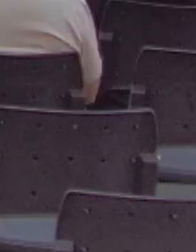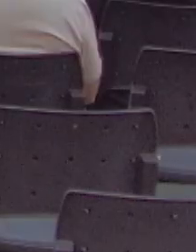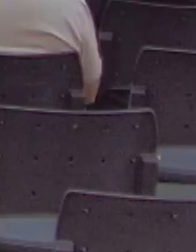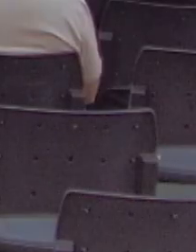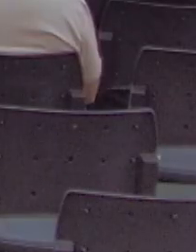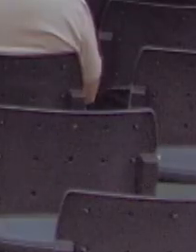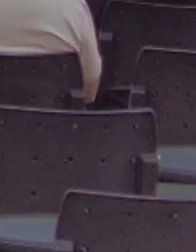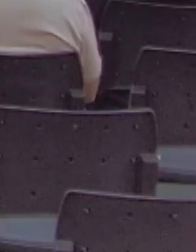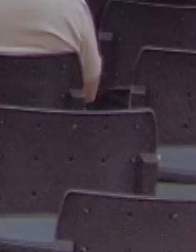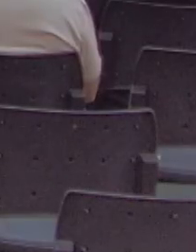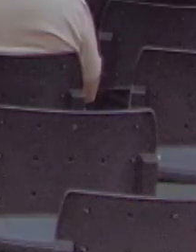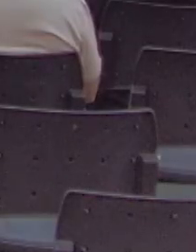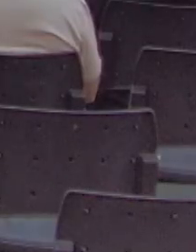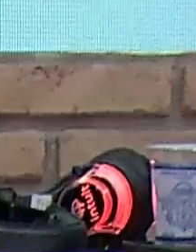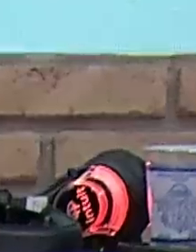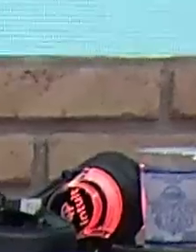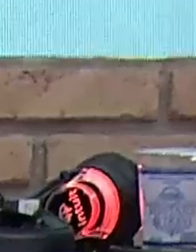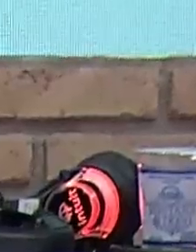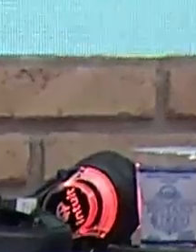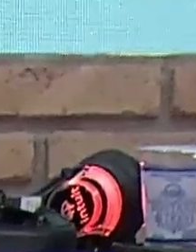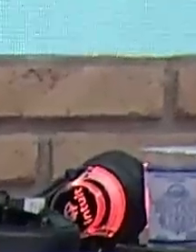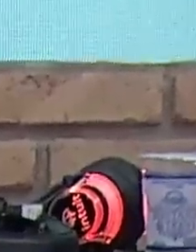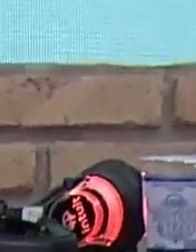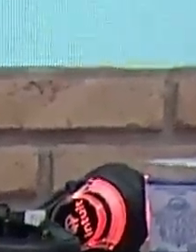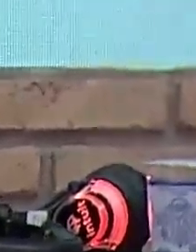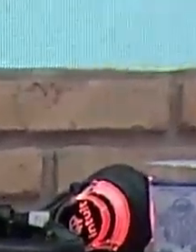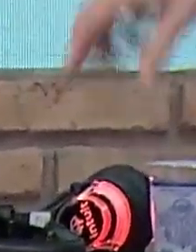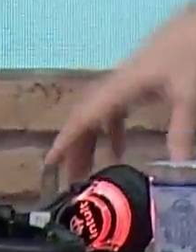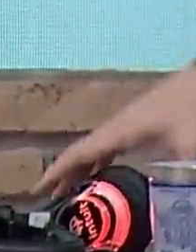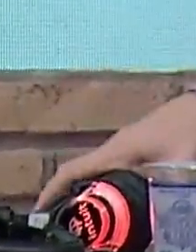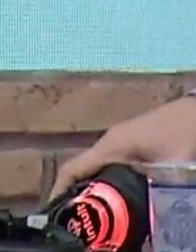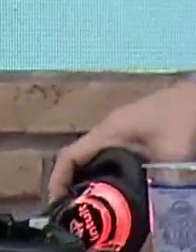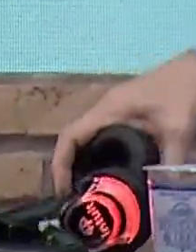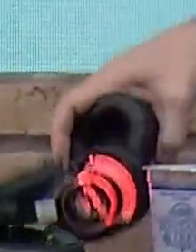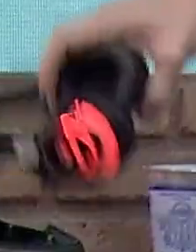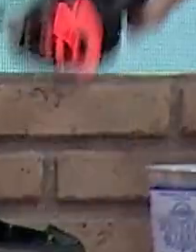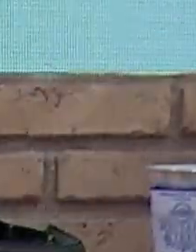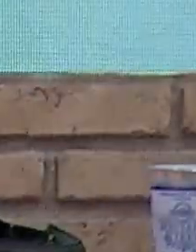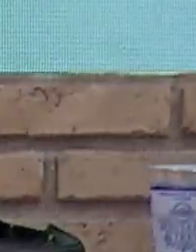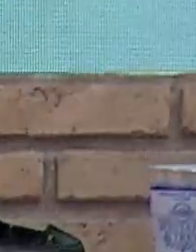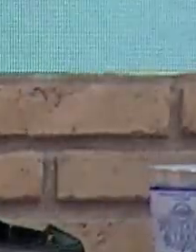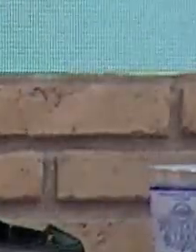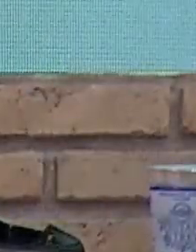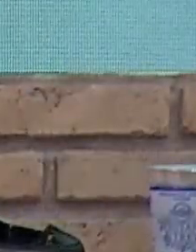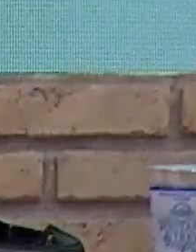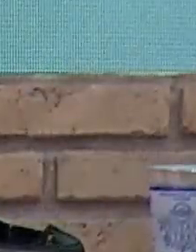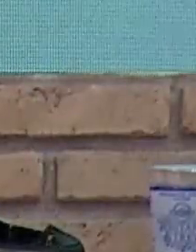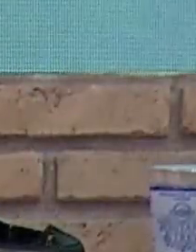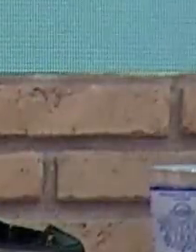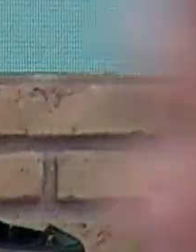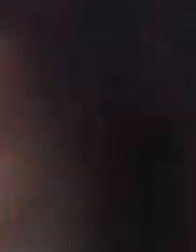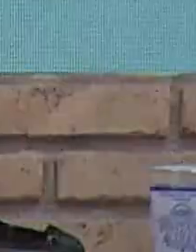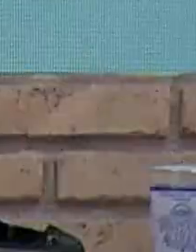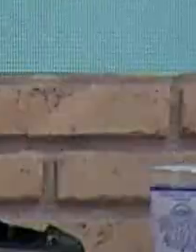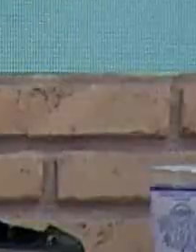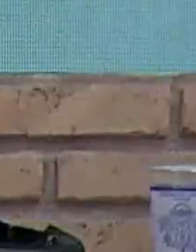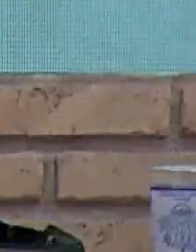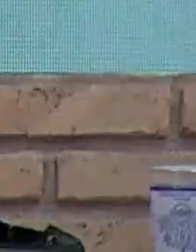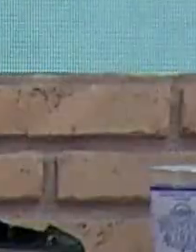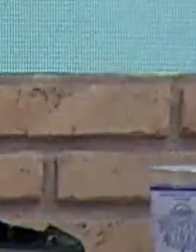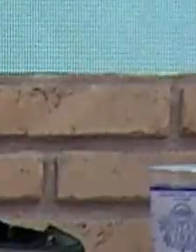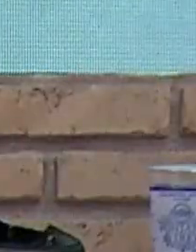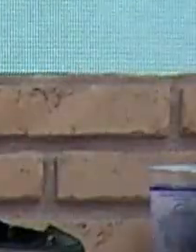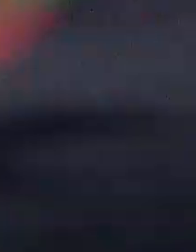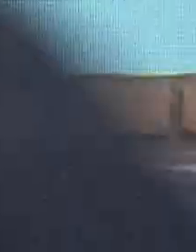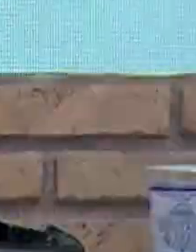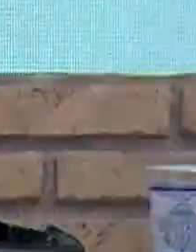dia. Boa noite. Já acorda cedo. Boa noite a todos. Muito obrigado por